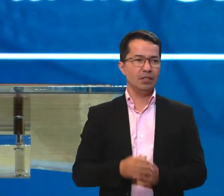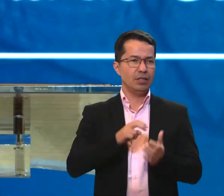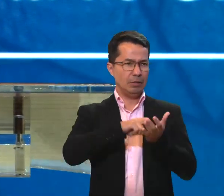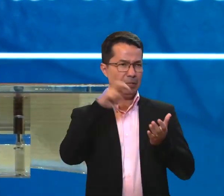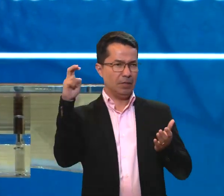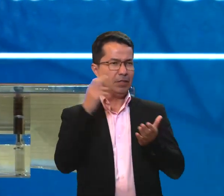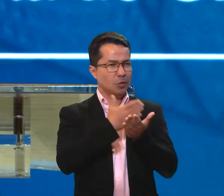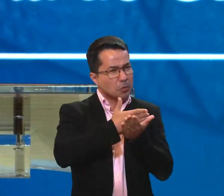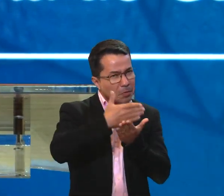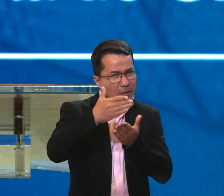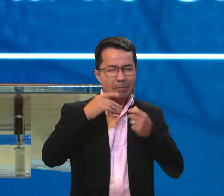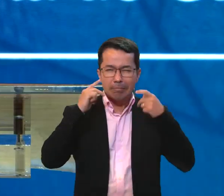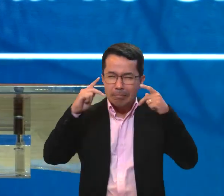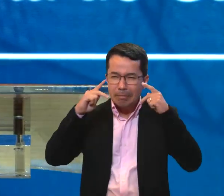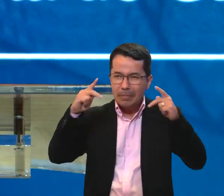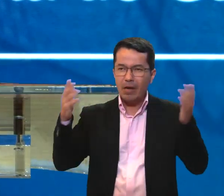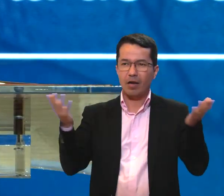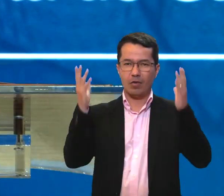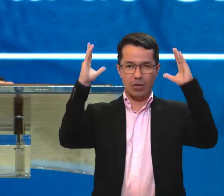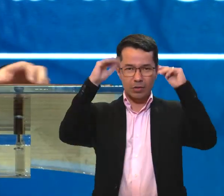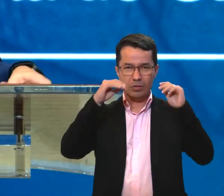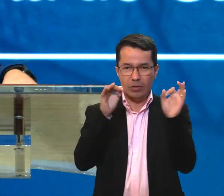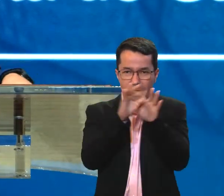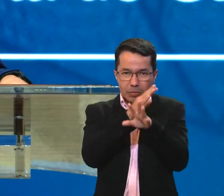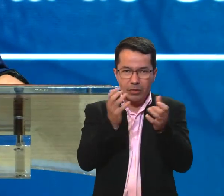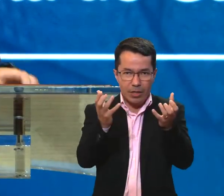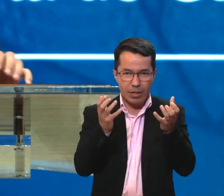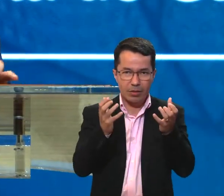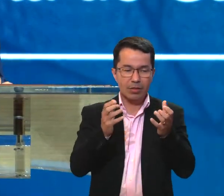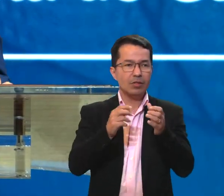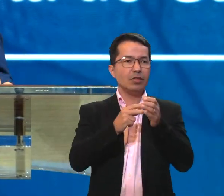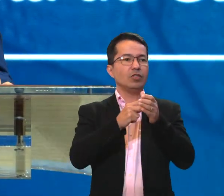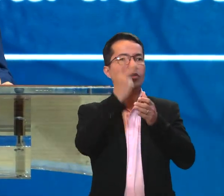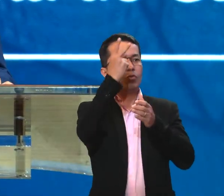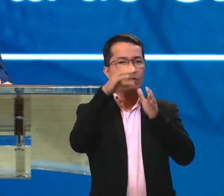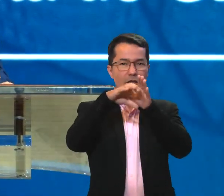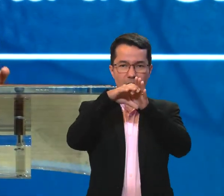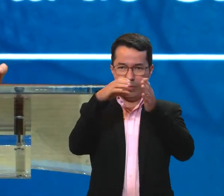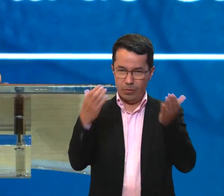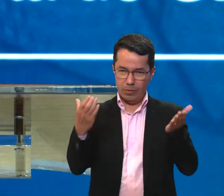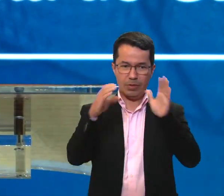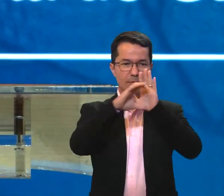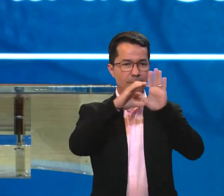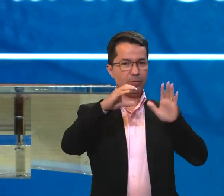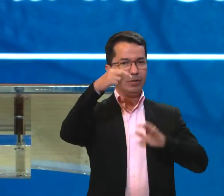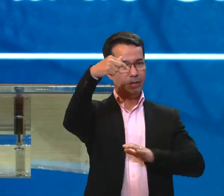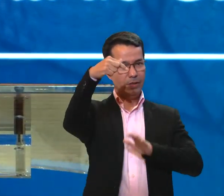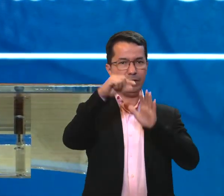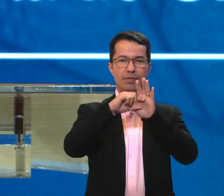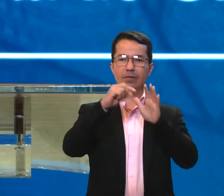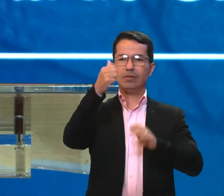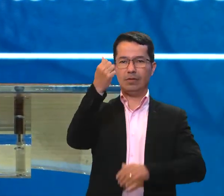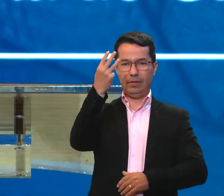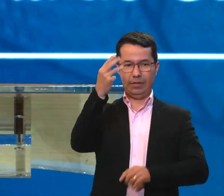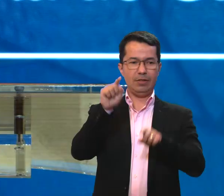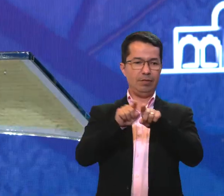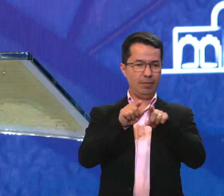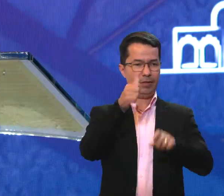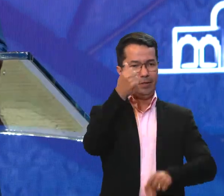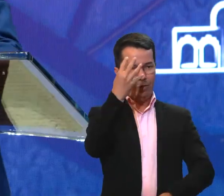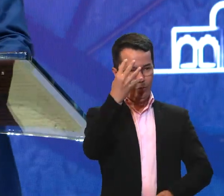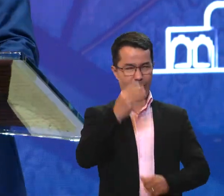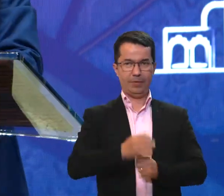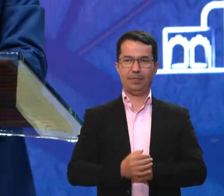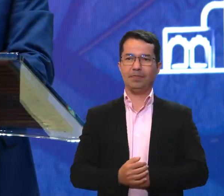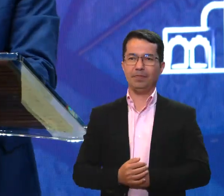noite. 2 Crônicas 7, versículo 13 e 14. Diz assim a palavra